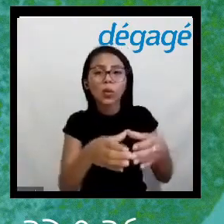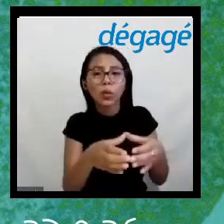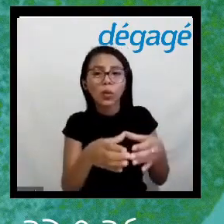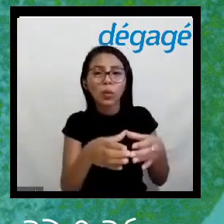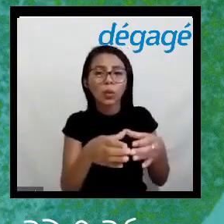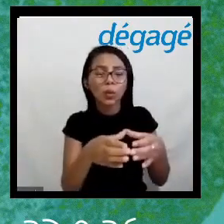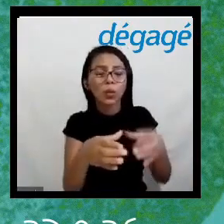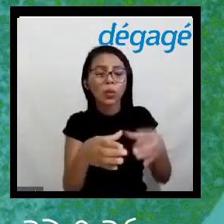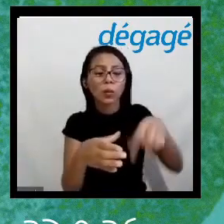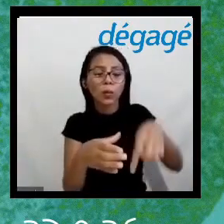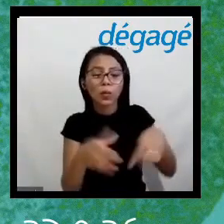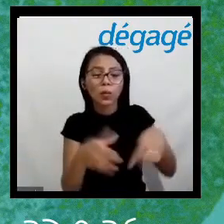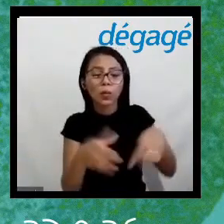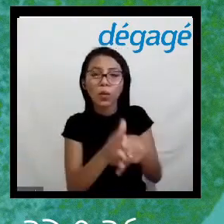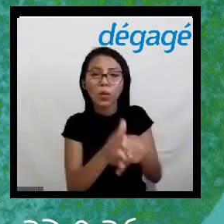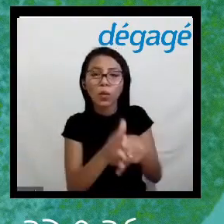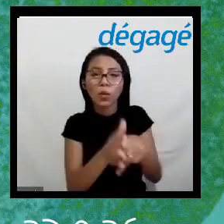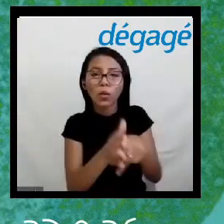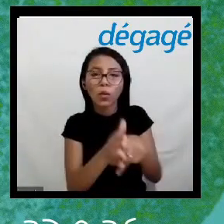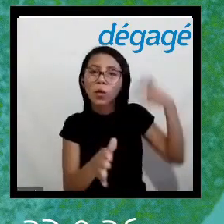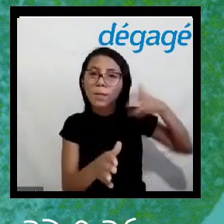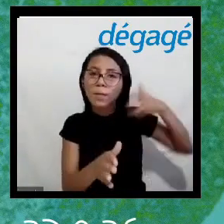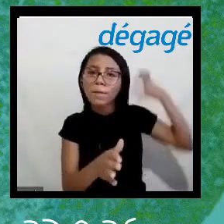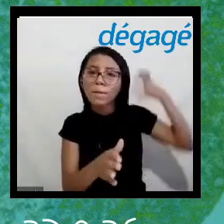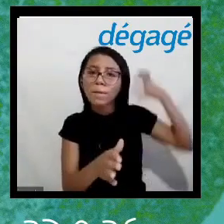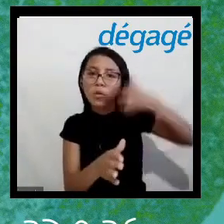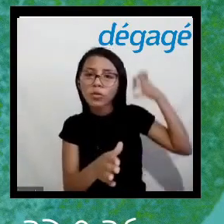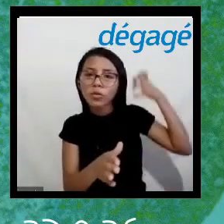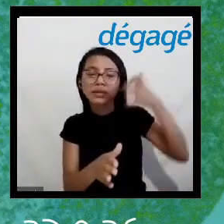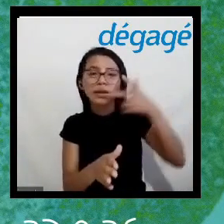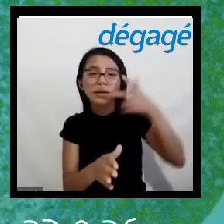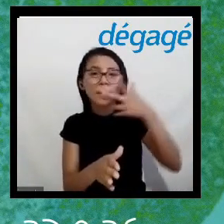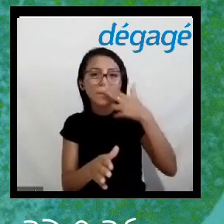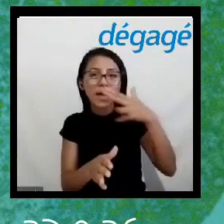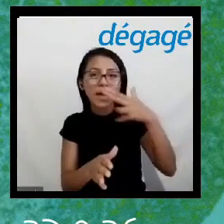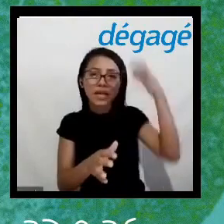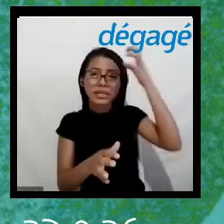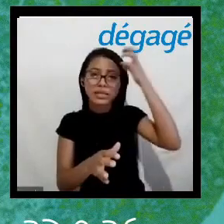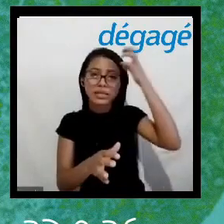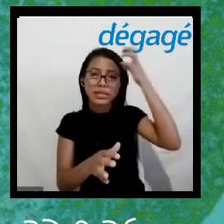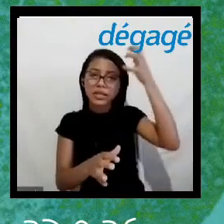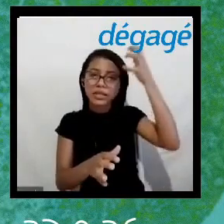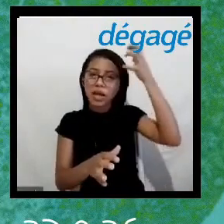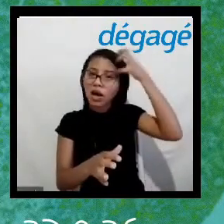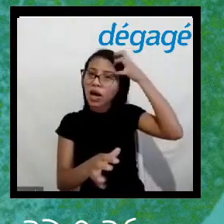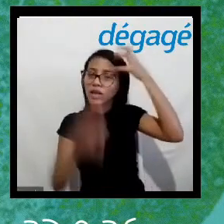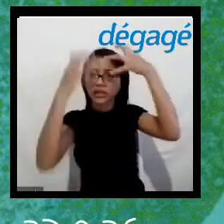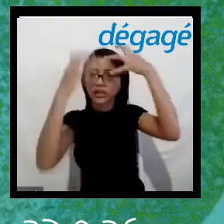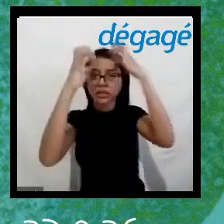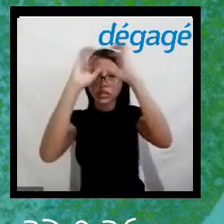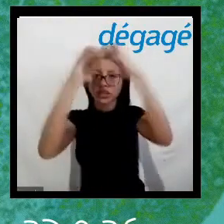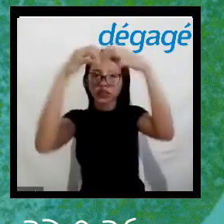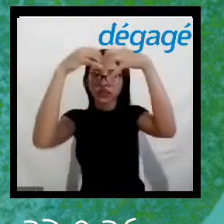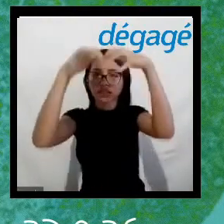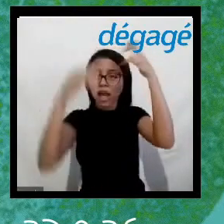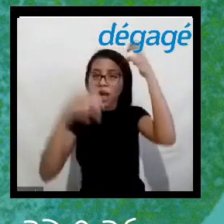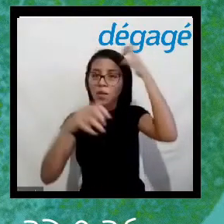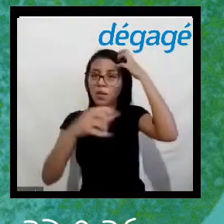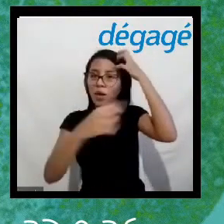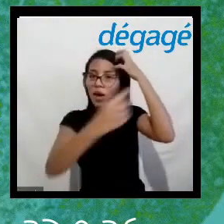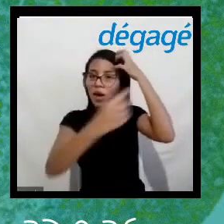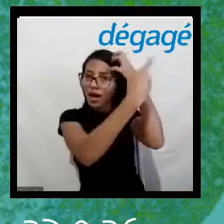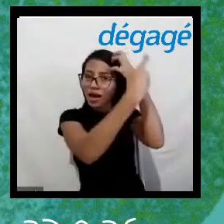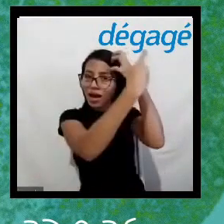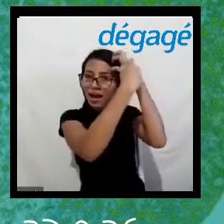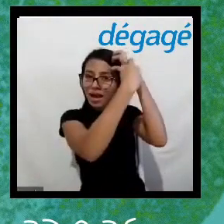ali ativando o lado do cérebro do prazer, naquele ladinho ali, aquela luzinha verde, né,